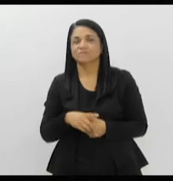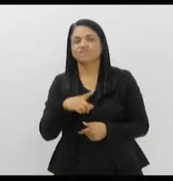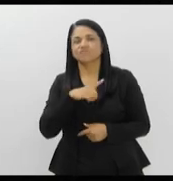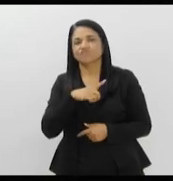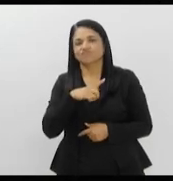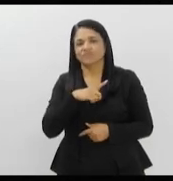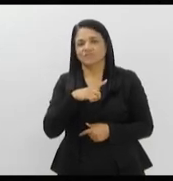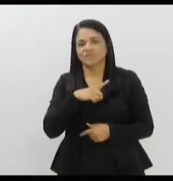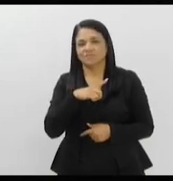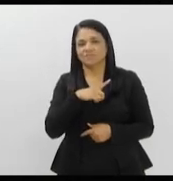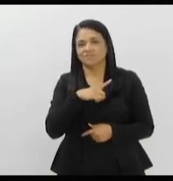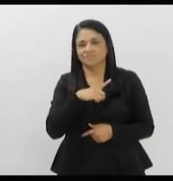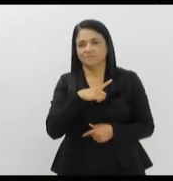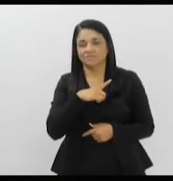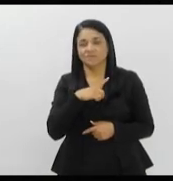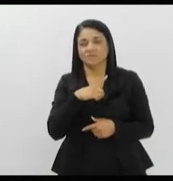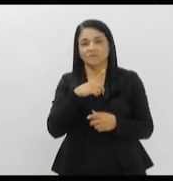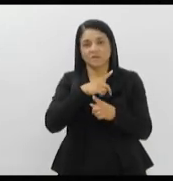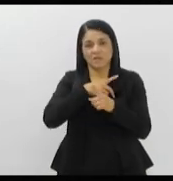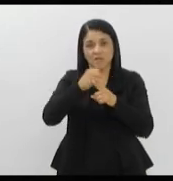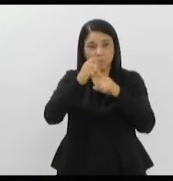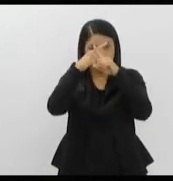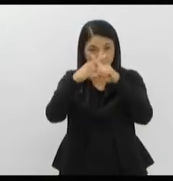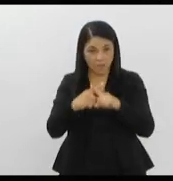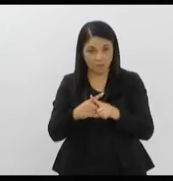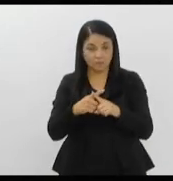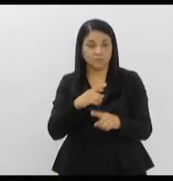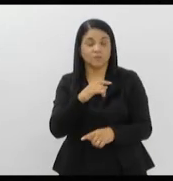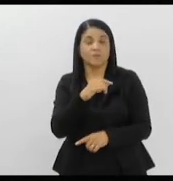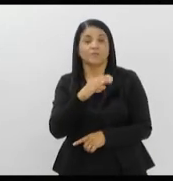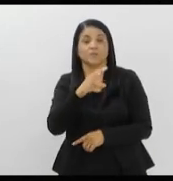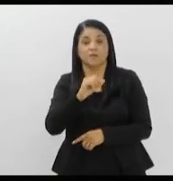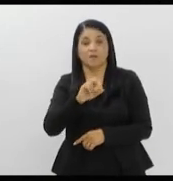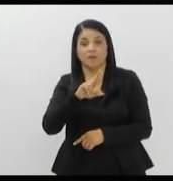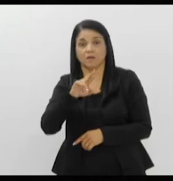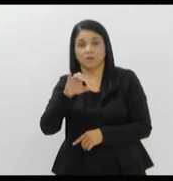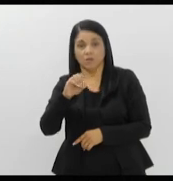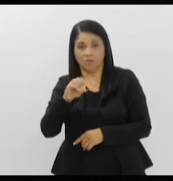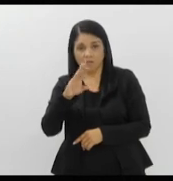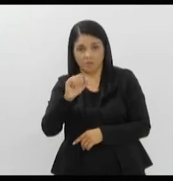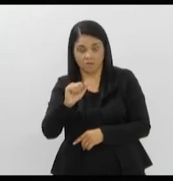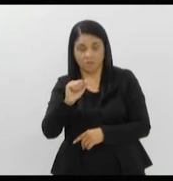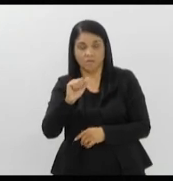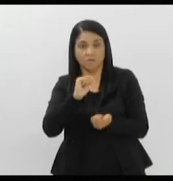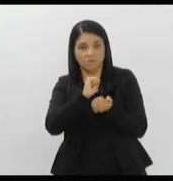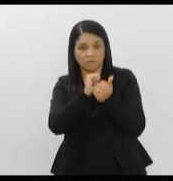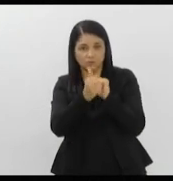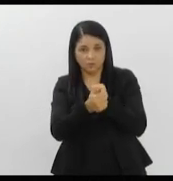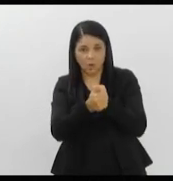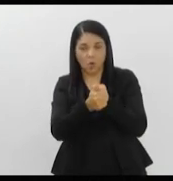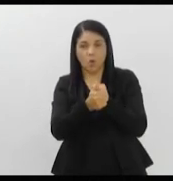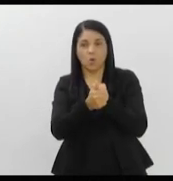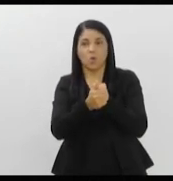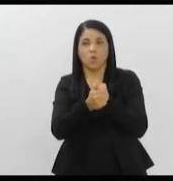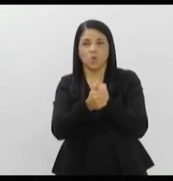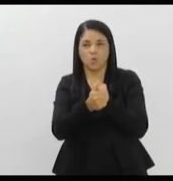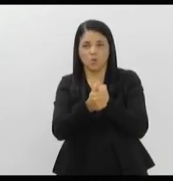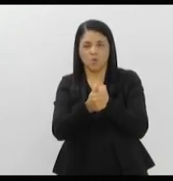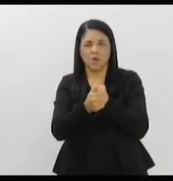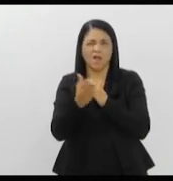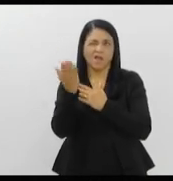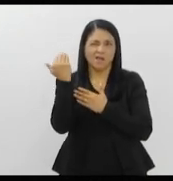tínhamos o Campeonato Carioca de Futebol, com torneio início, estou falando década